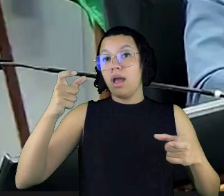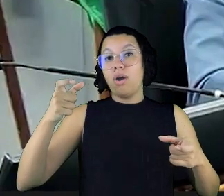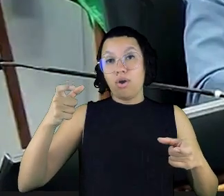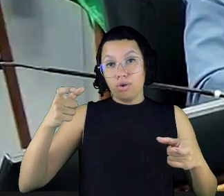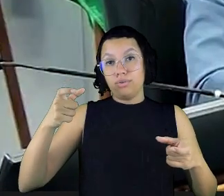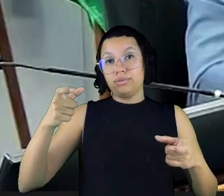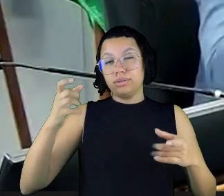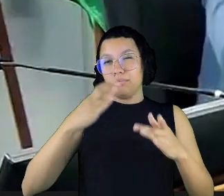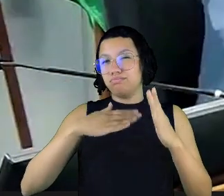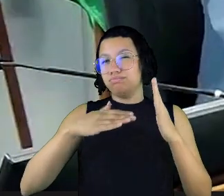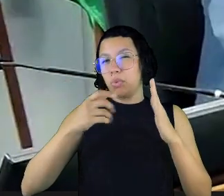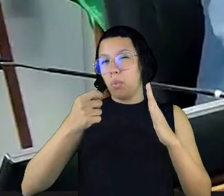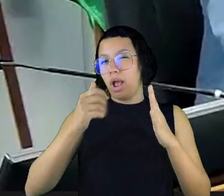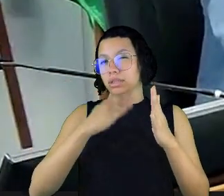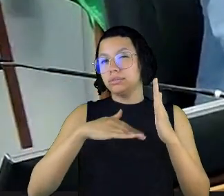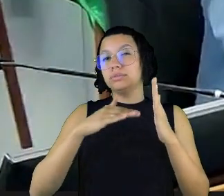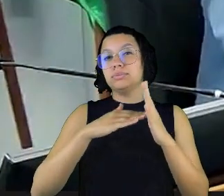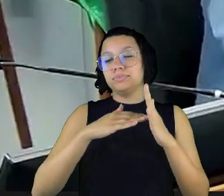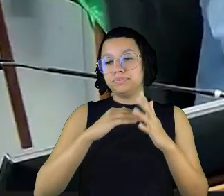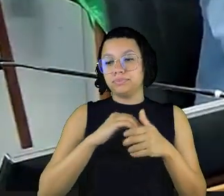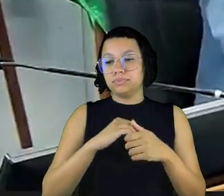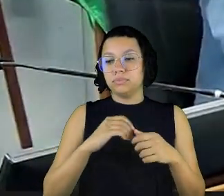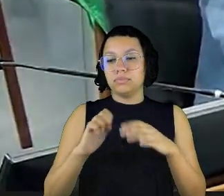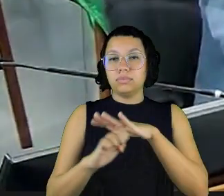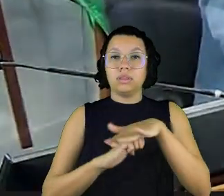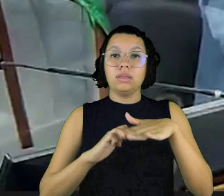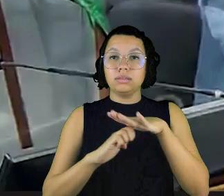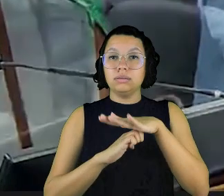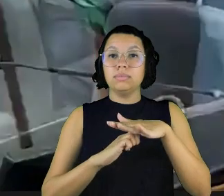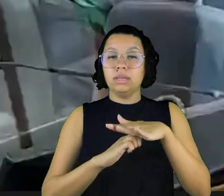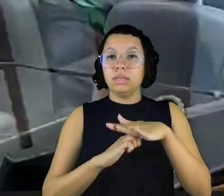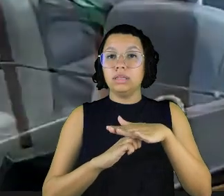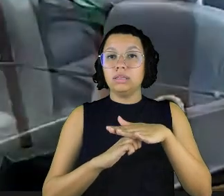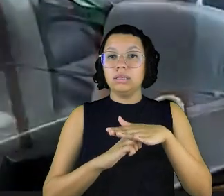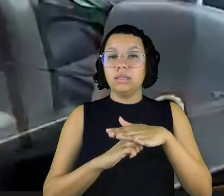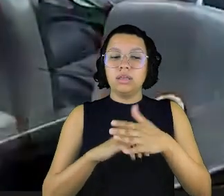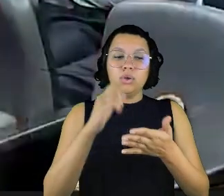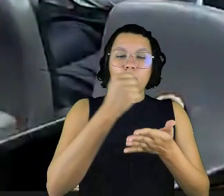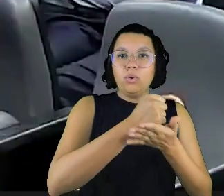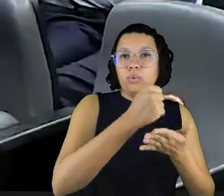das empresas que contratam a apólice,